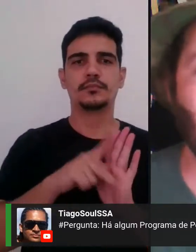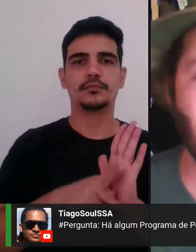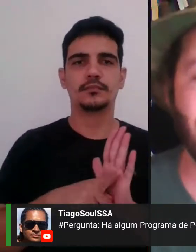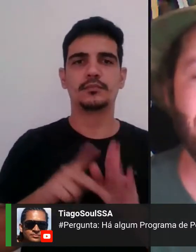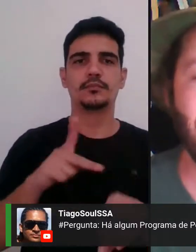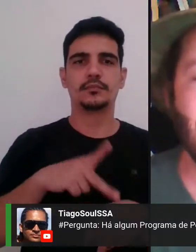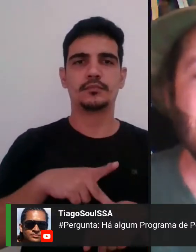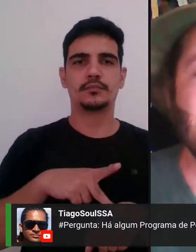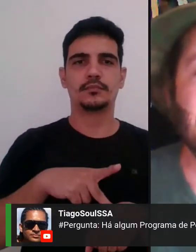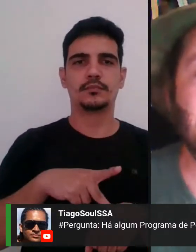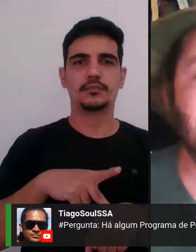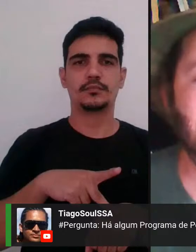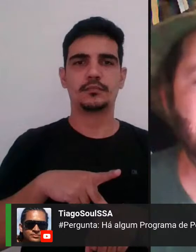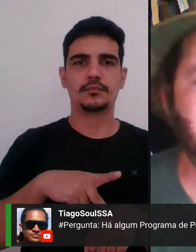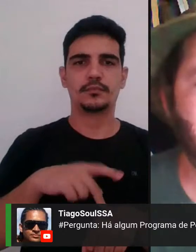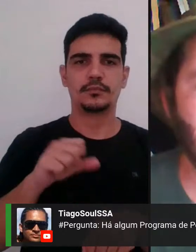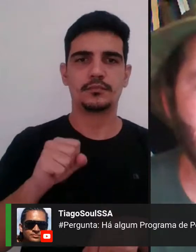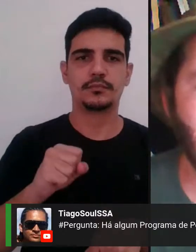em Rondônia.